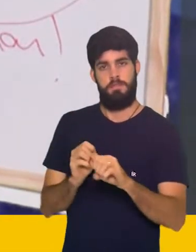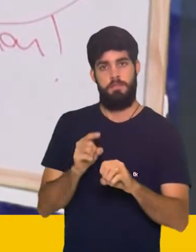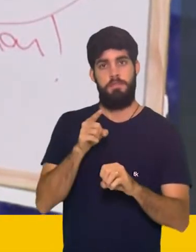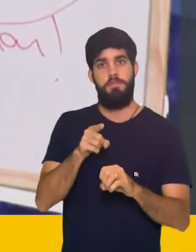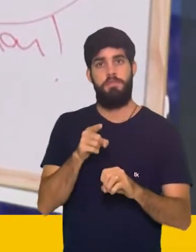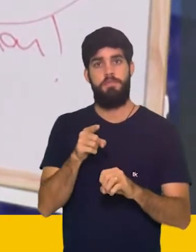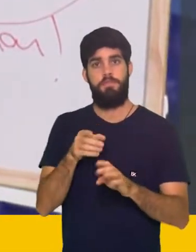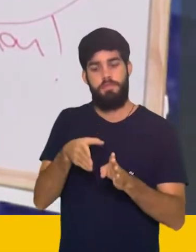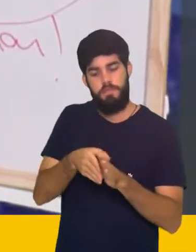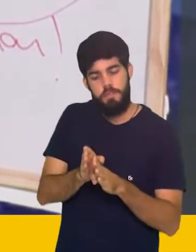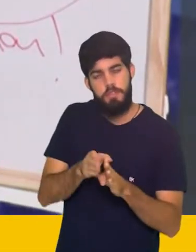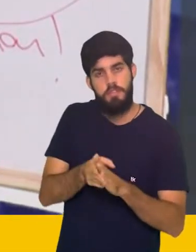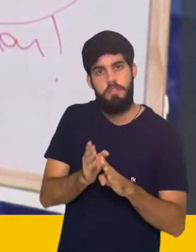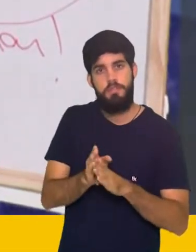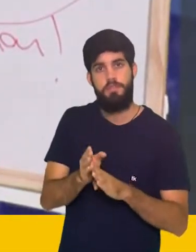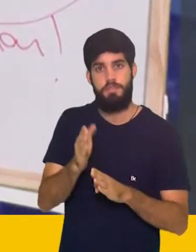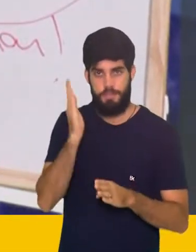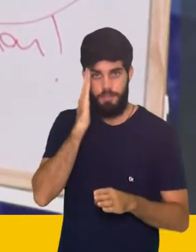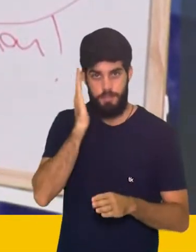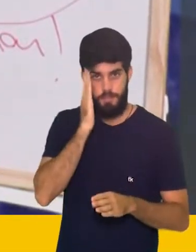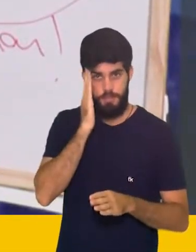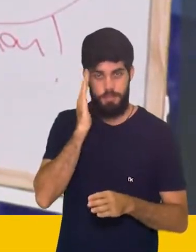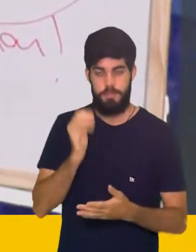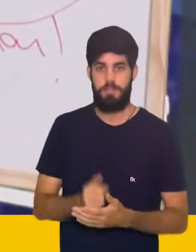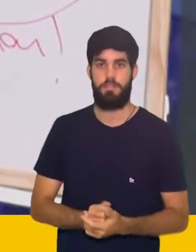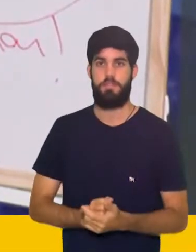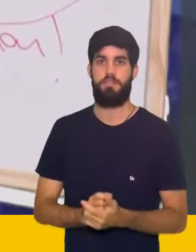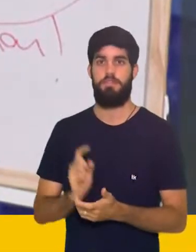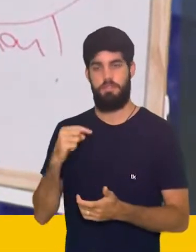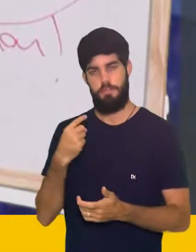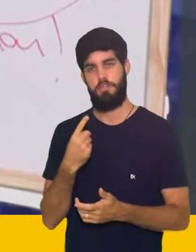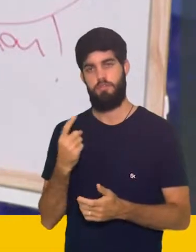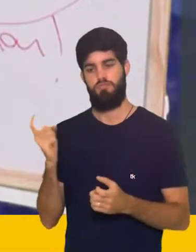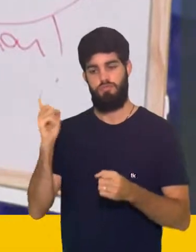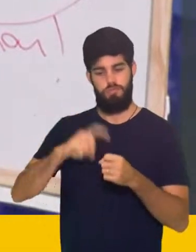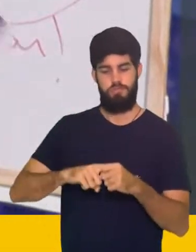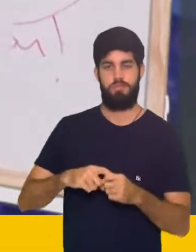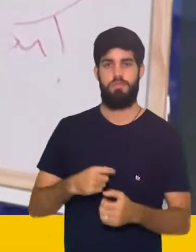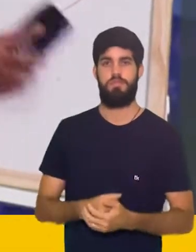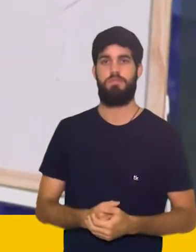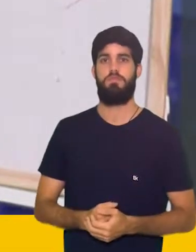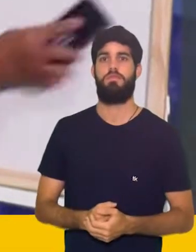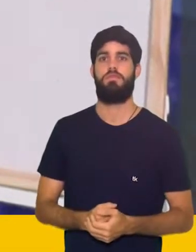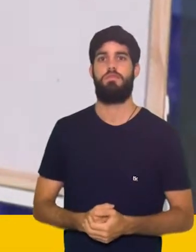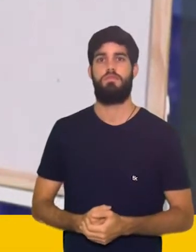você a fazer, orientando. Compreenderam? Vamos para cá de novo.